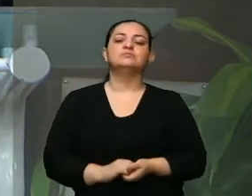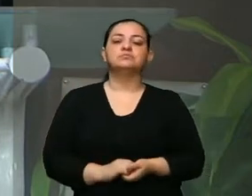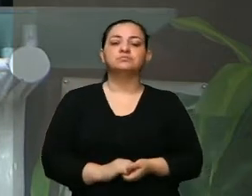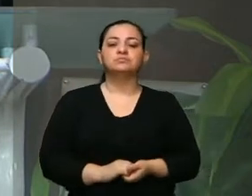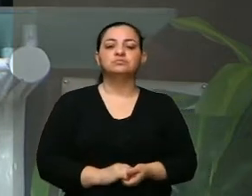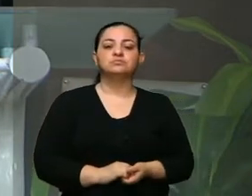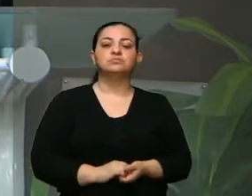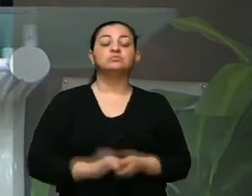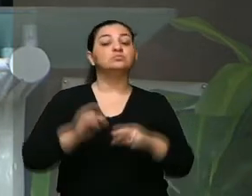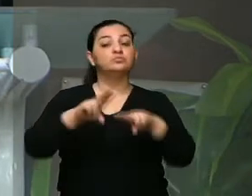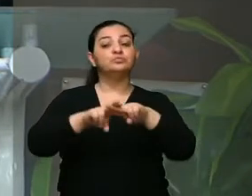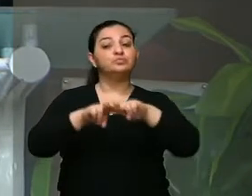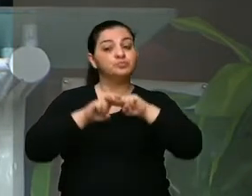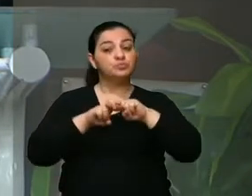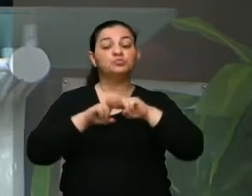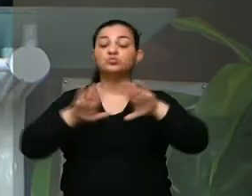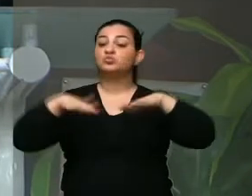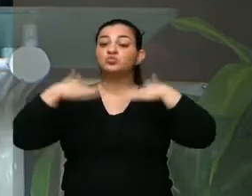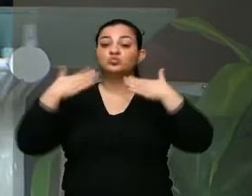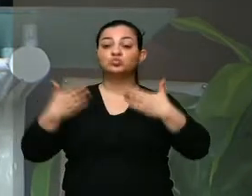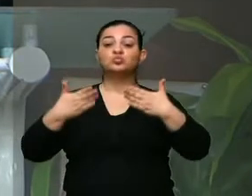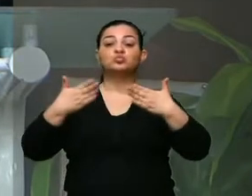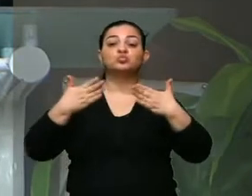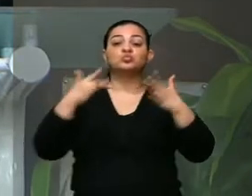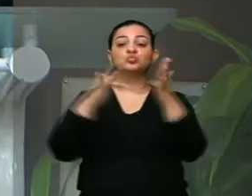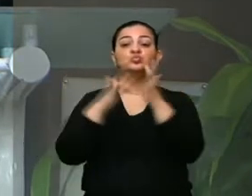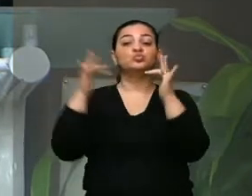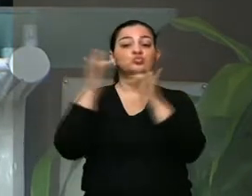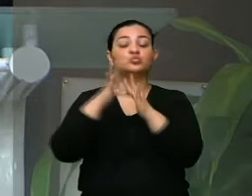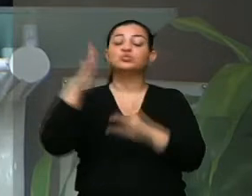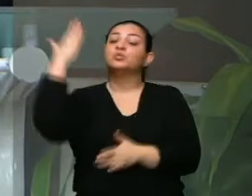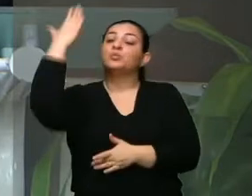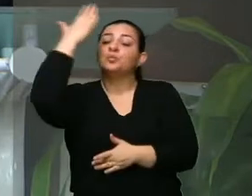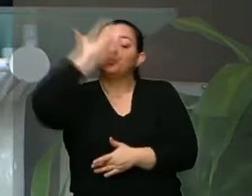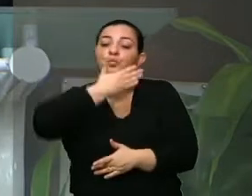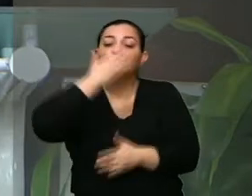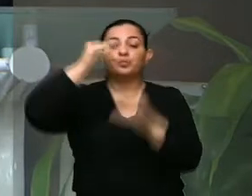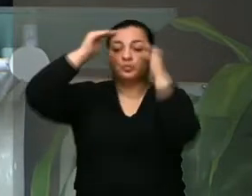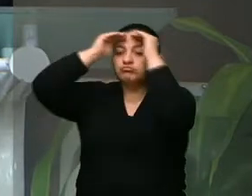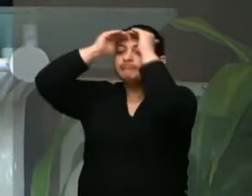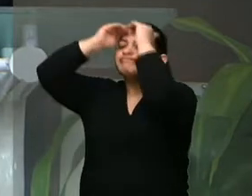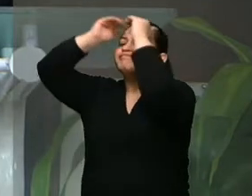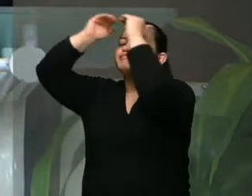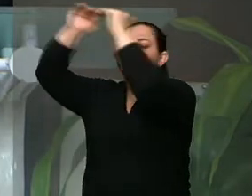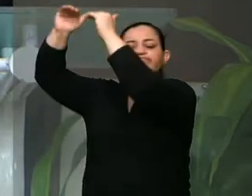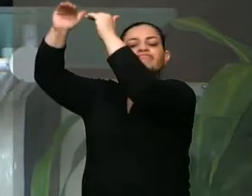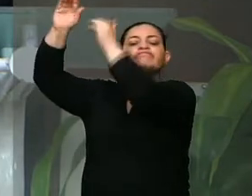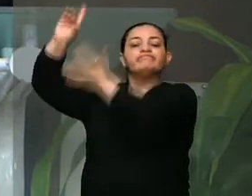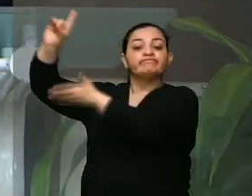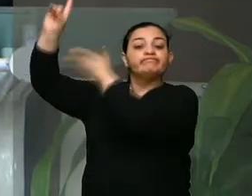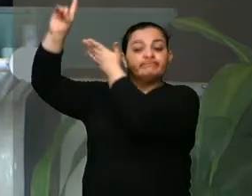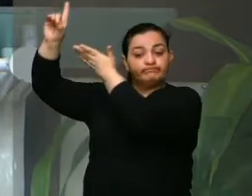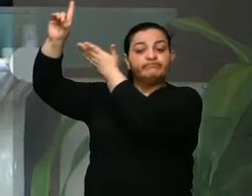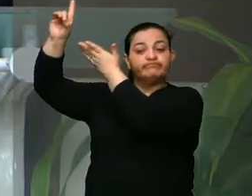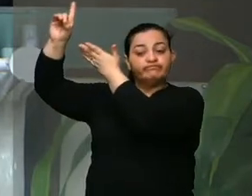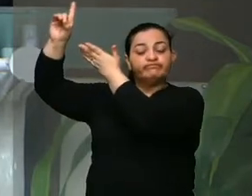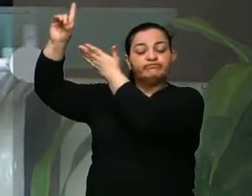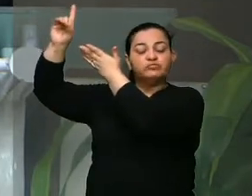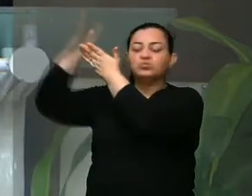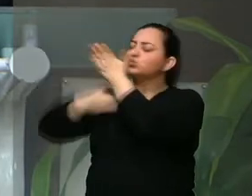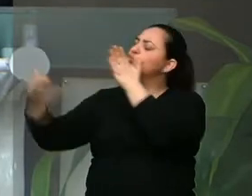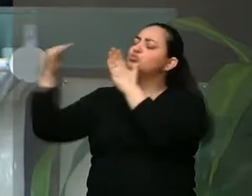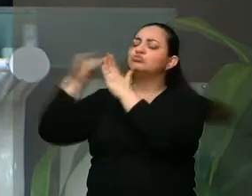por isso irmãos quando jesus provou obediência ao pai em